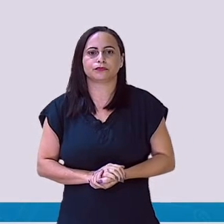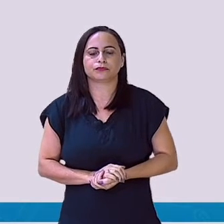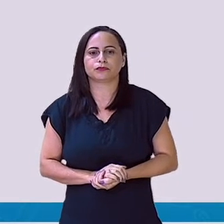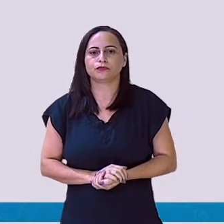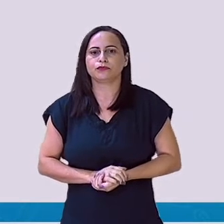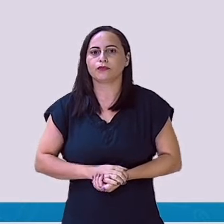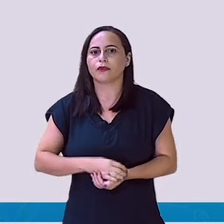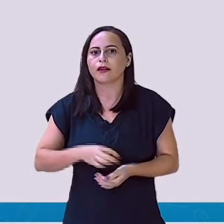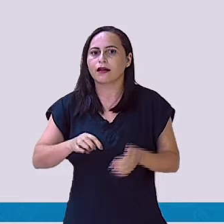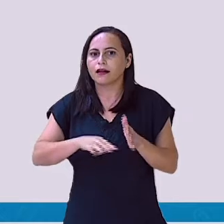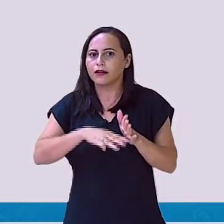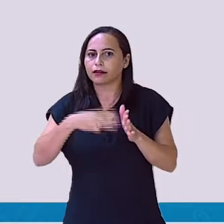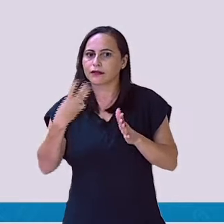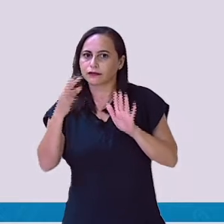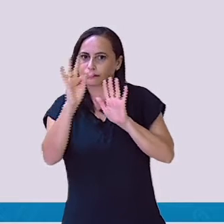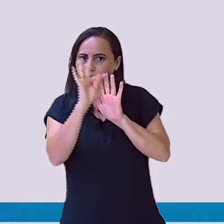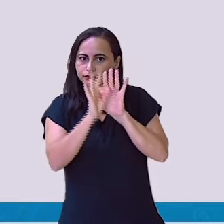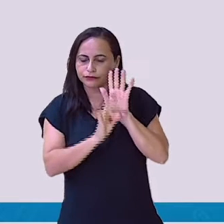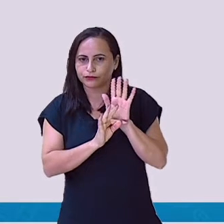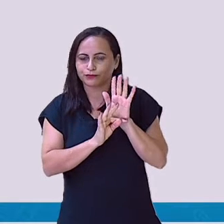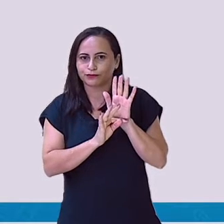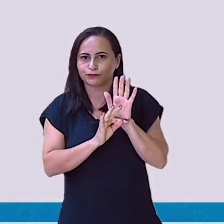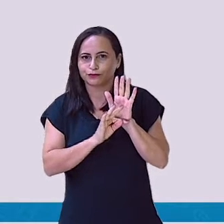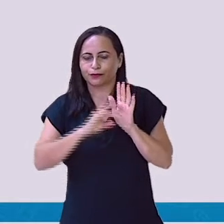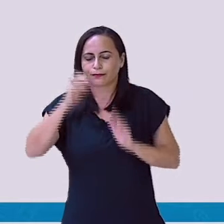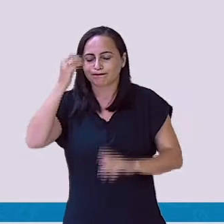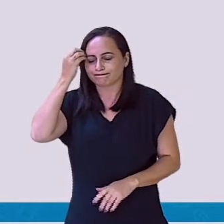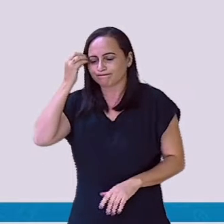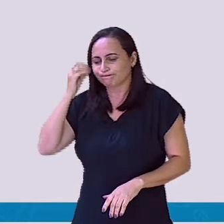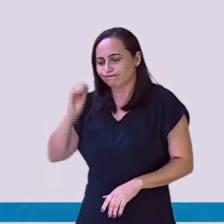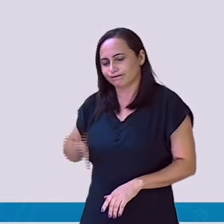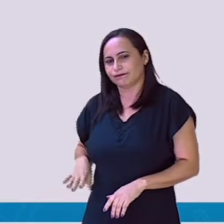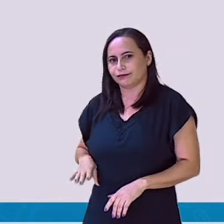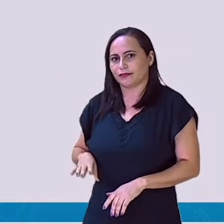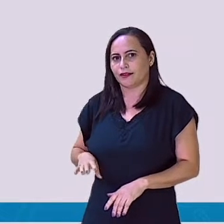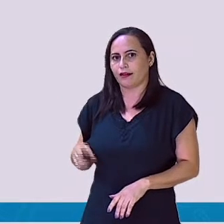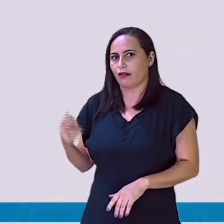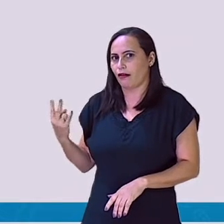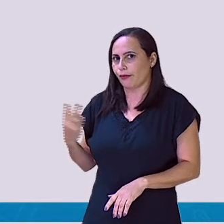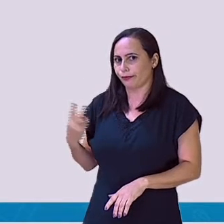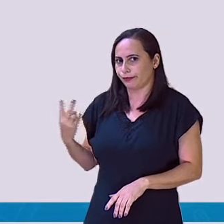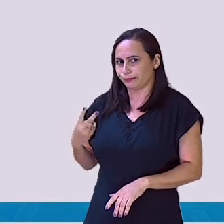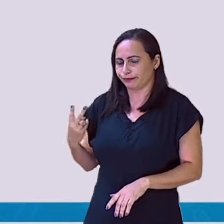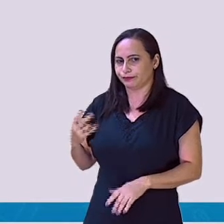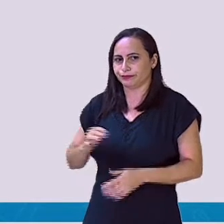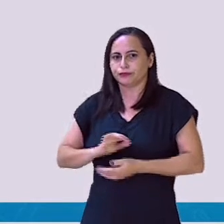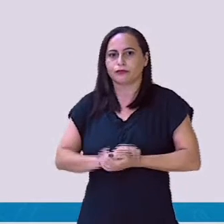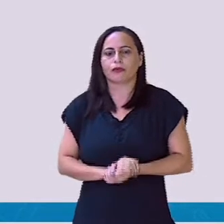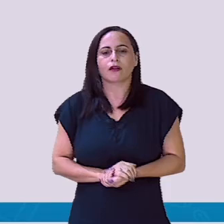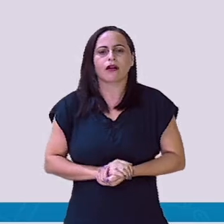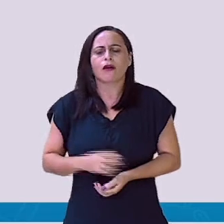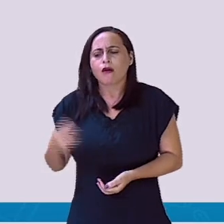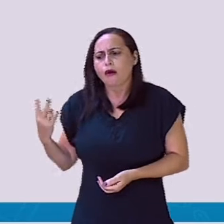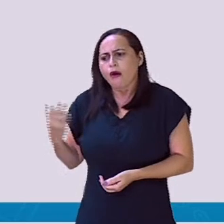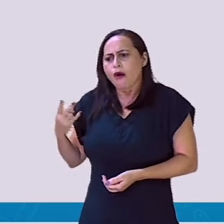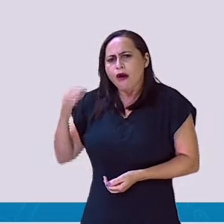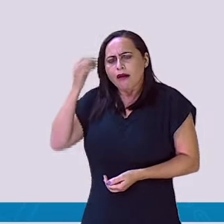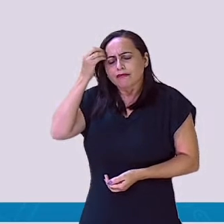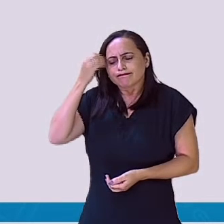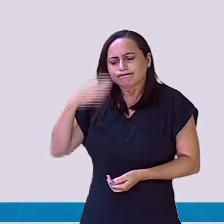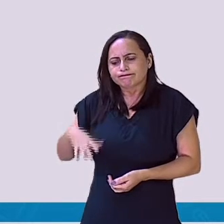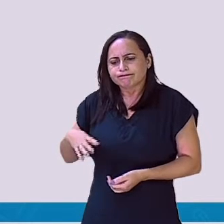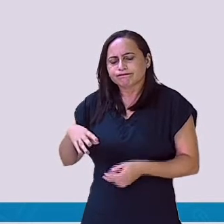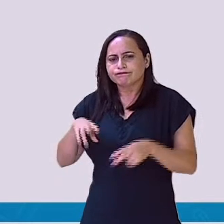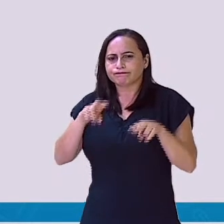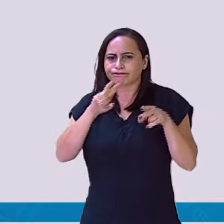Terceiro texto, os preguiçosos. 2 preguiçosos estão sentados, cada